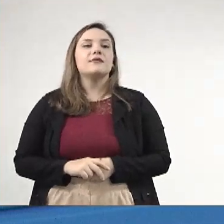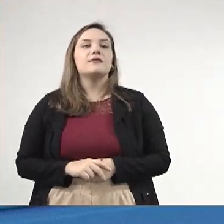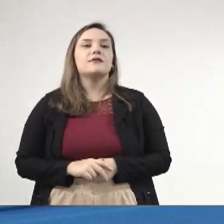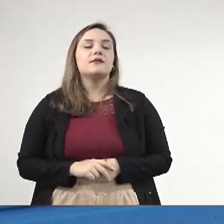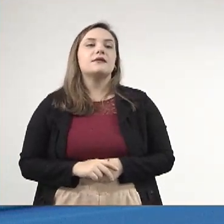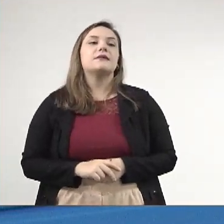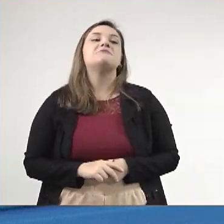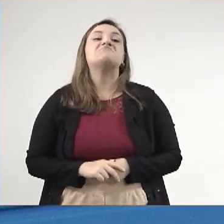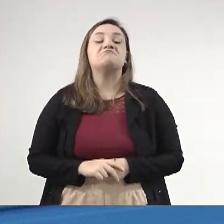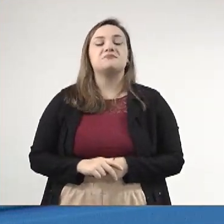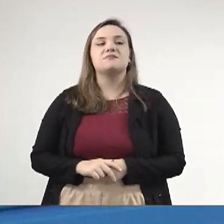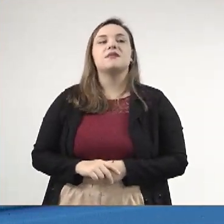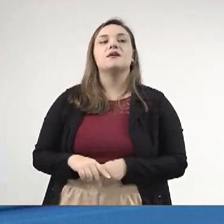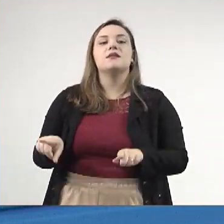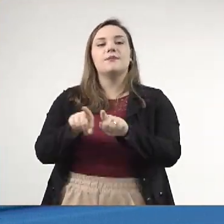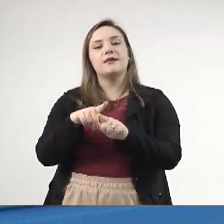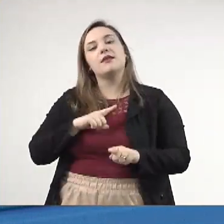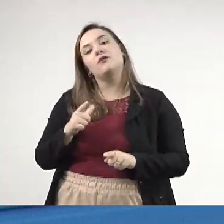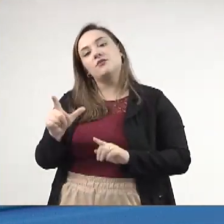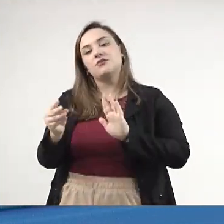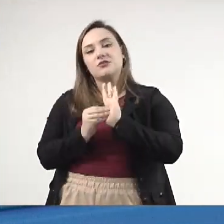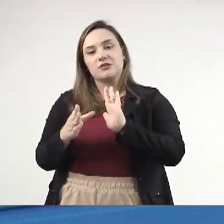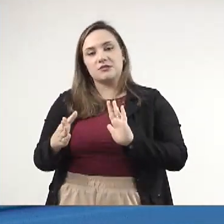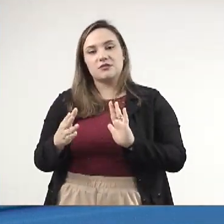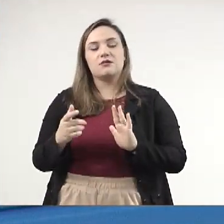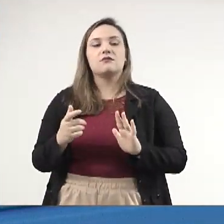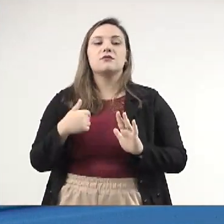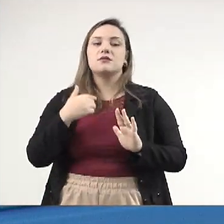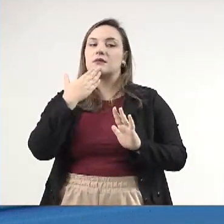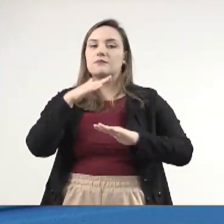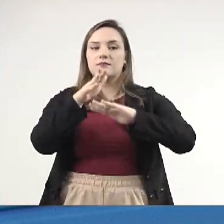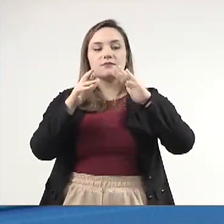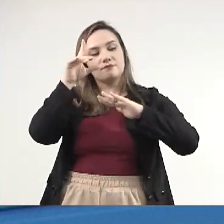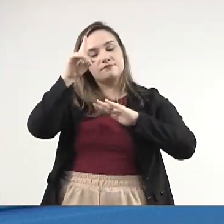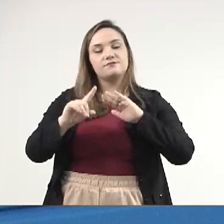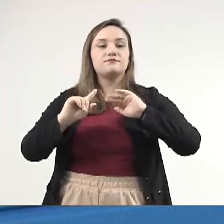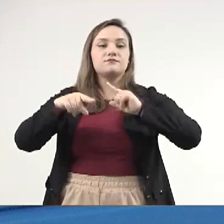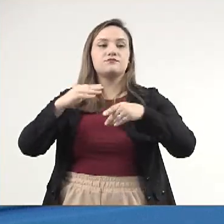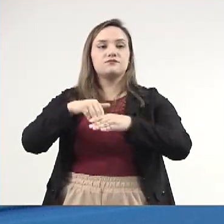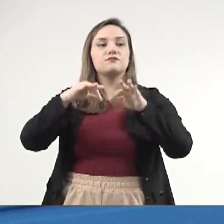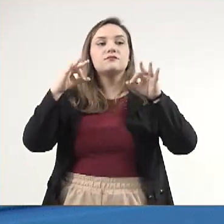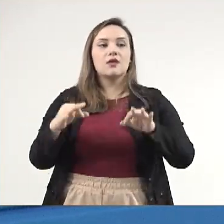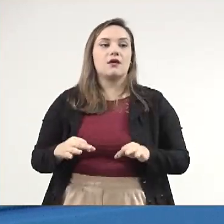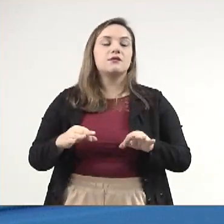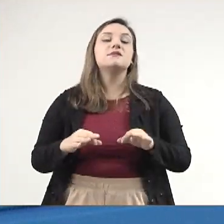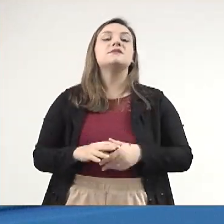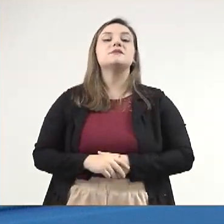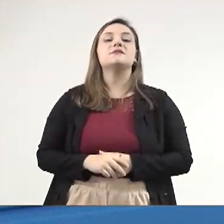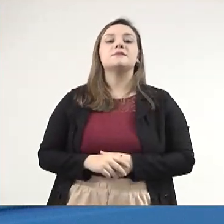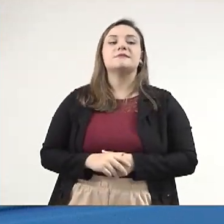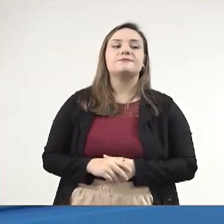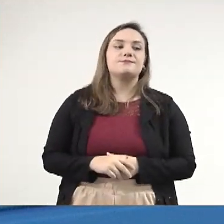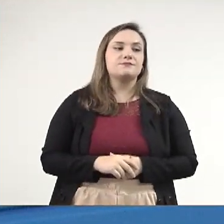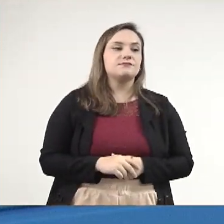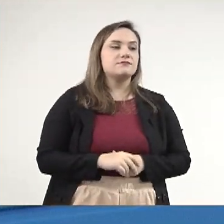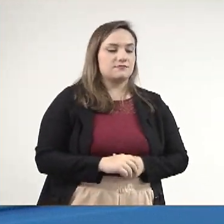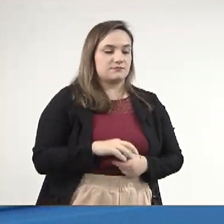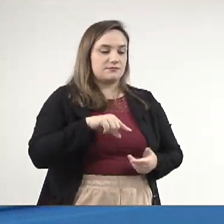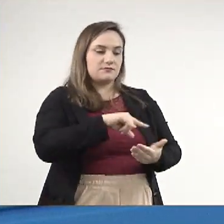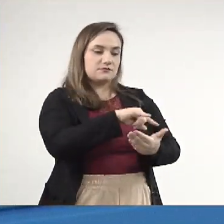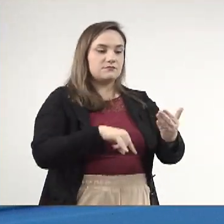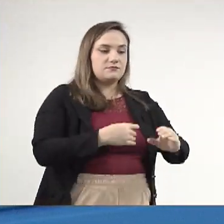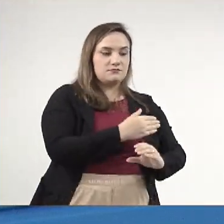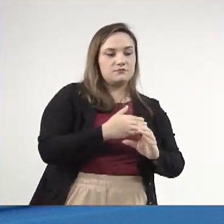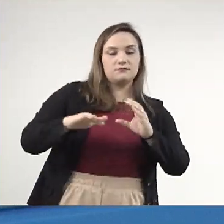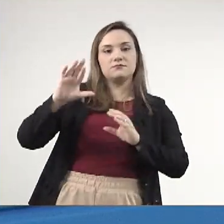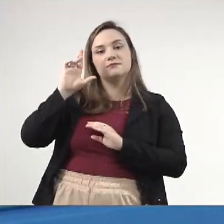Também trago outra indicação, senhor presidente. Indico à mesa, observadas as disposições regimentais e após ouvido o plenário, que seja encaminhado o expediente desse